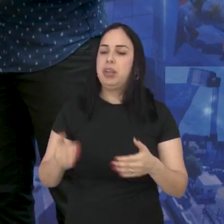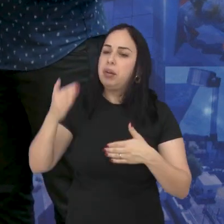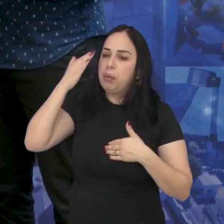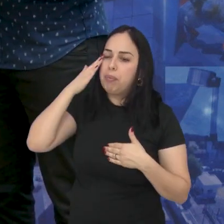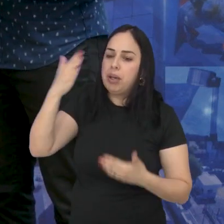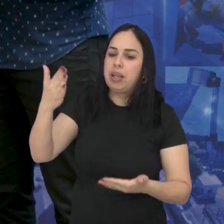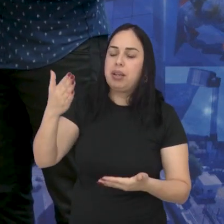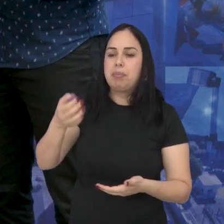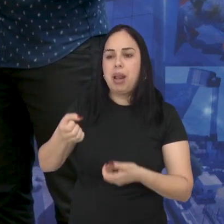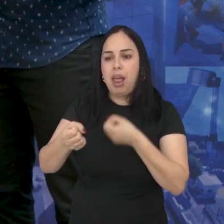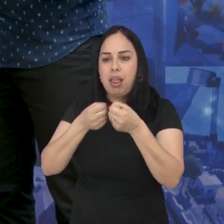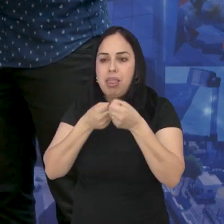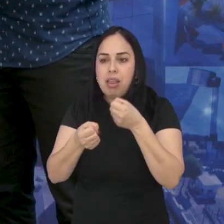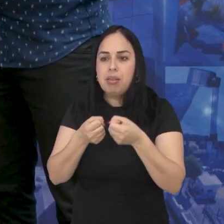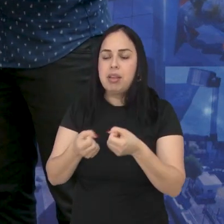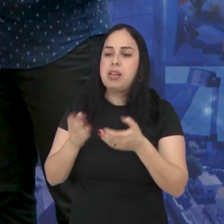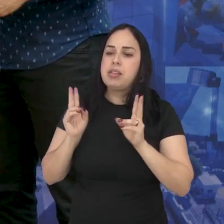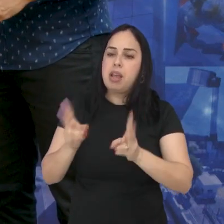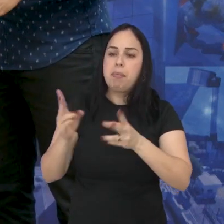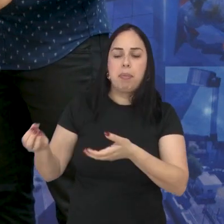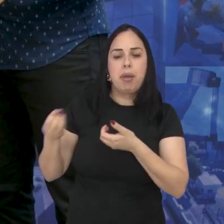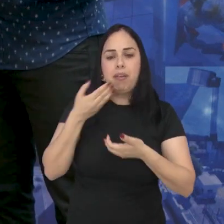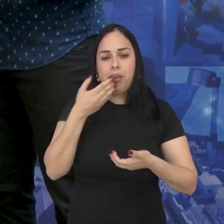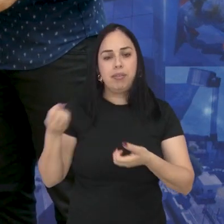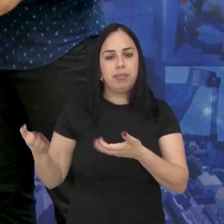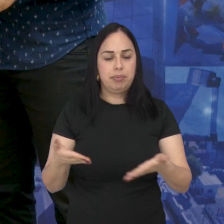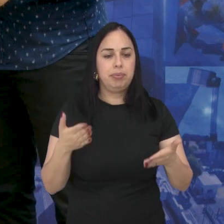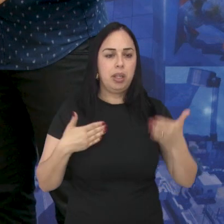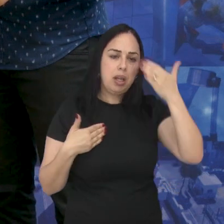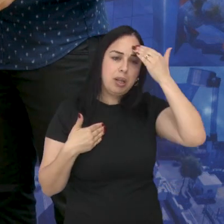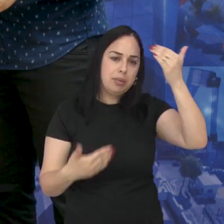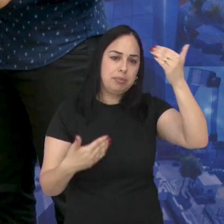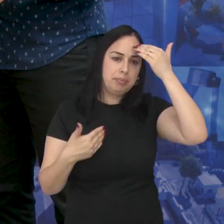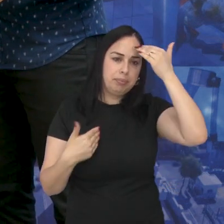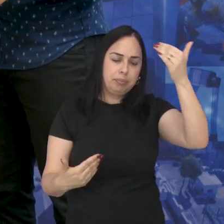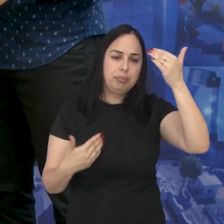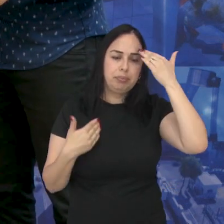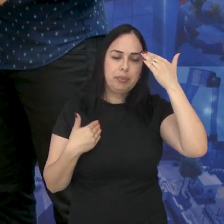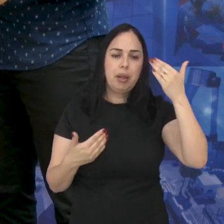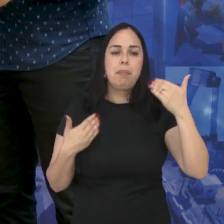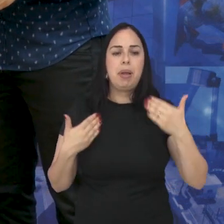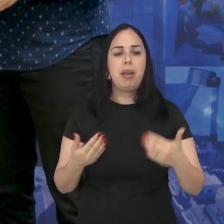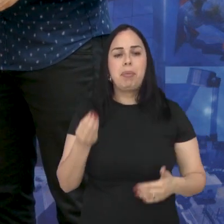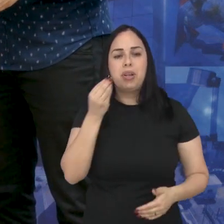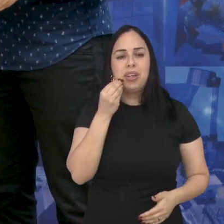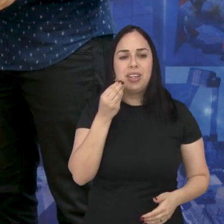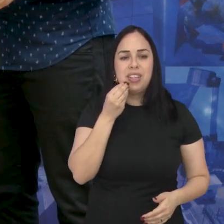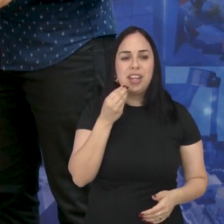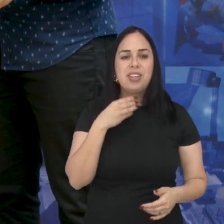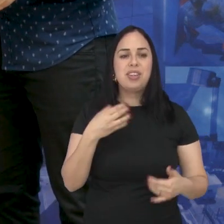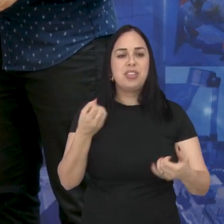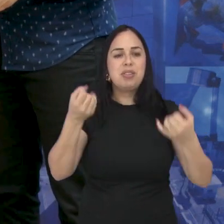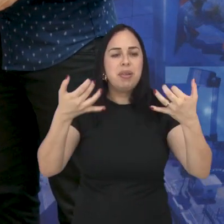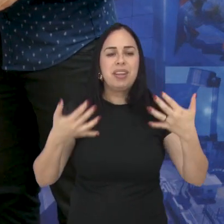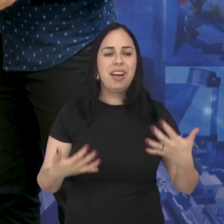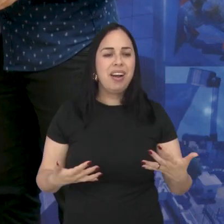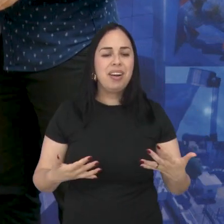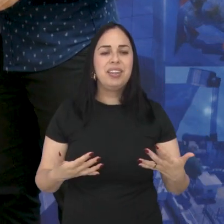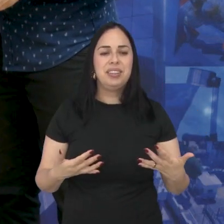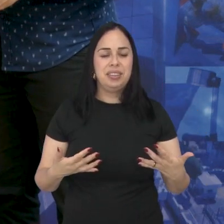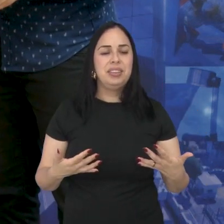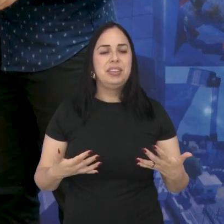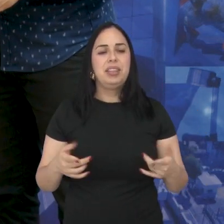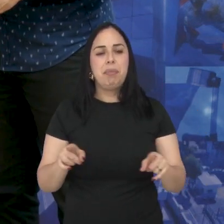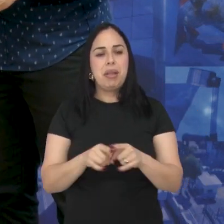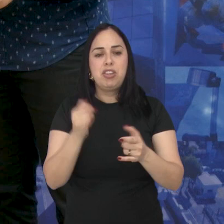Exatamente, exatamente. Bem, Arthur, muito obrigado pela sua participação, seja sempre muito bem-vindo. Eu que agradeço pela oportunidade de estar aqui